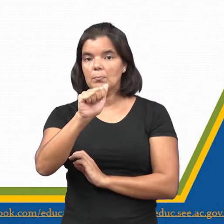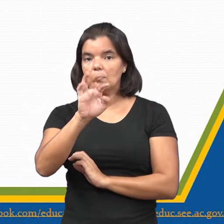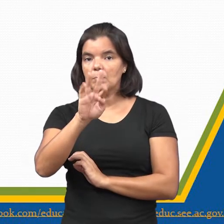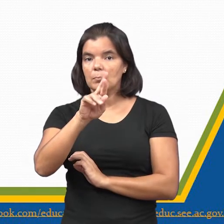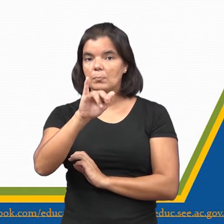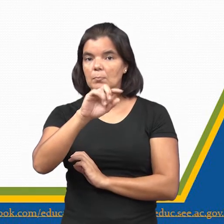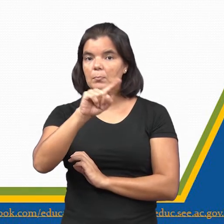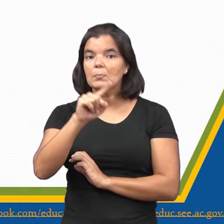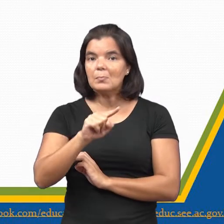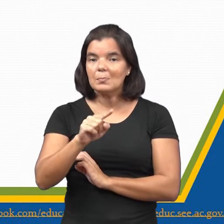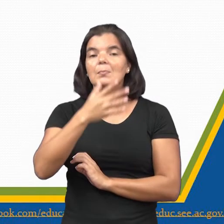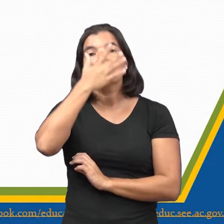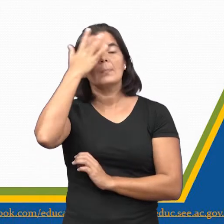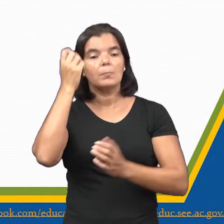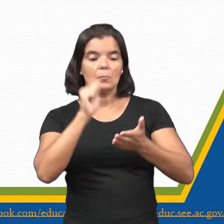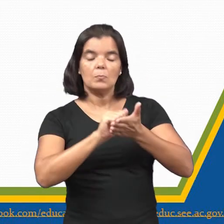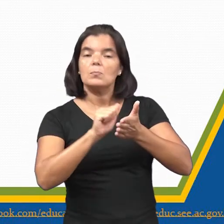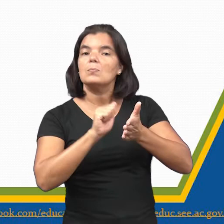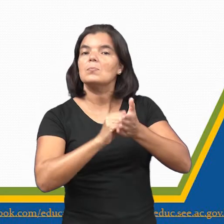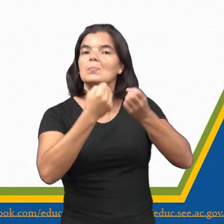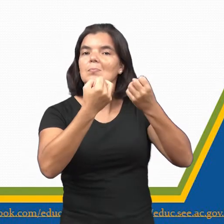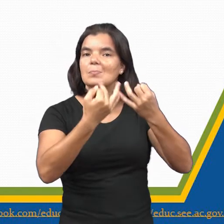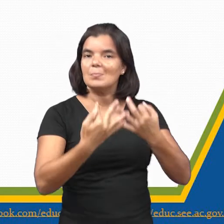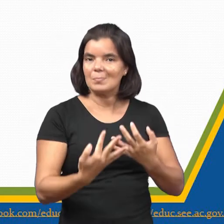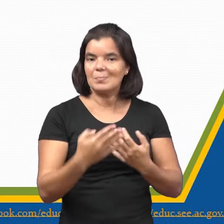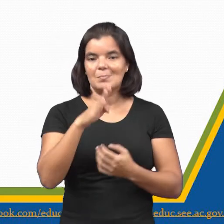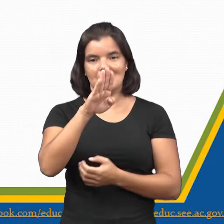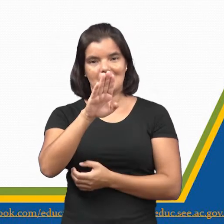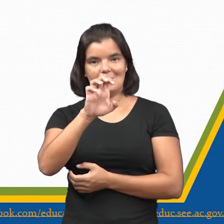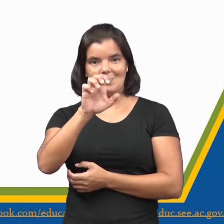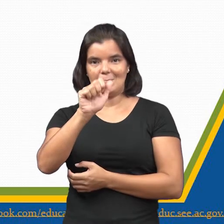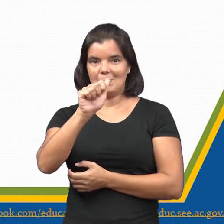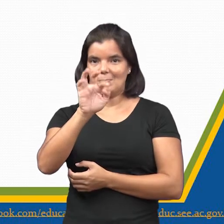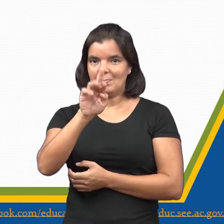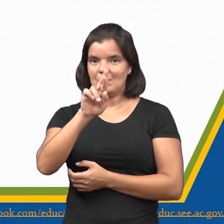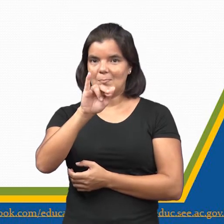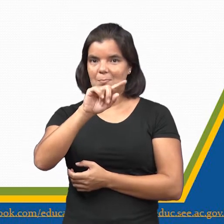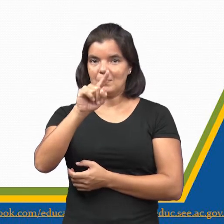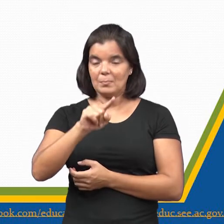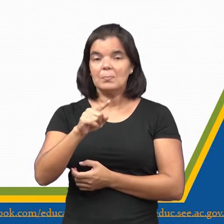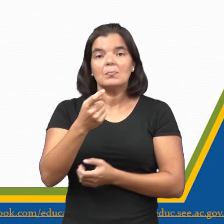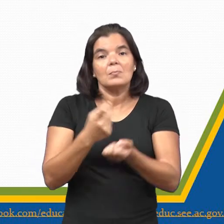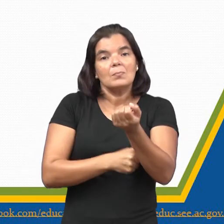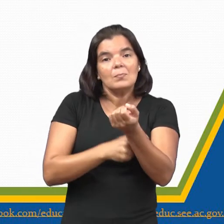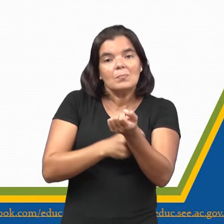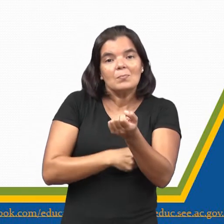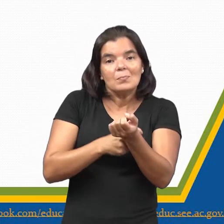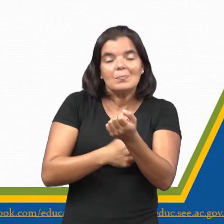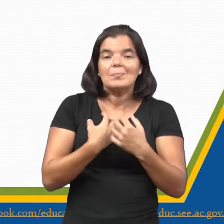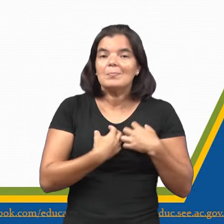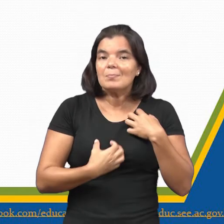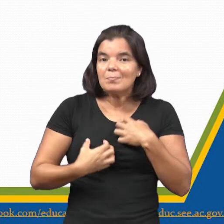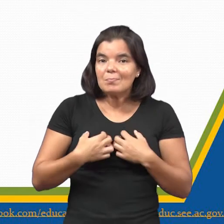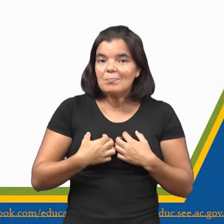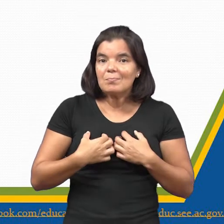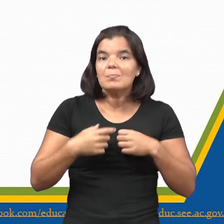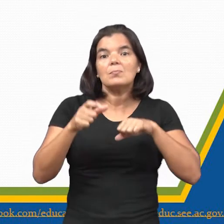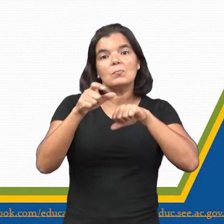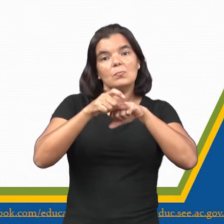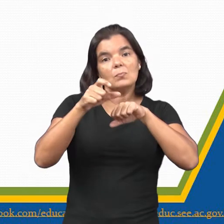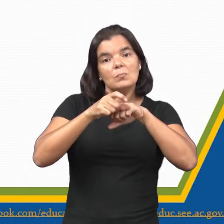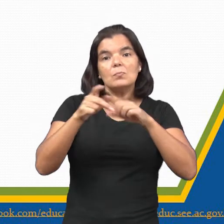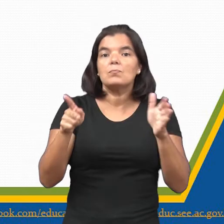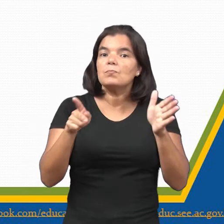é a pessoa que escreveu este relato. Então, Beatriz estava nervosa e aflita. Beatriz é um substantivo